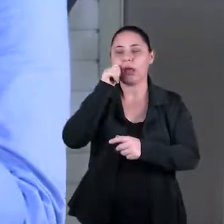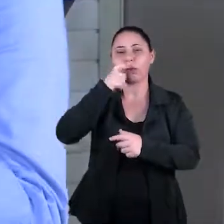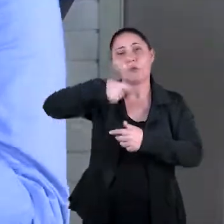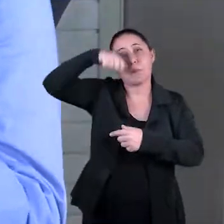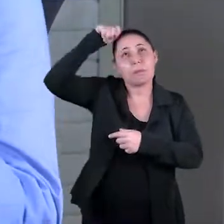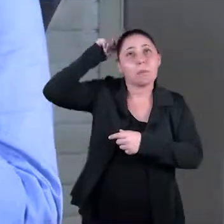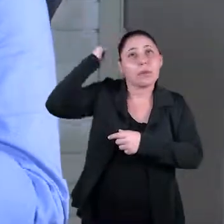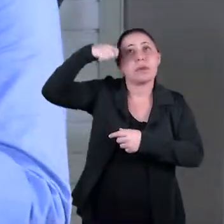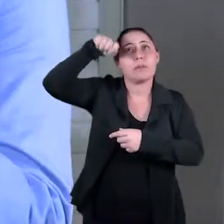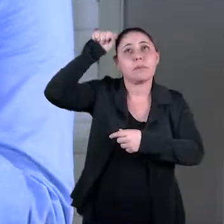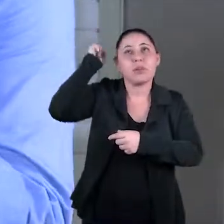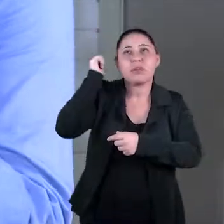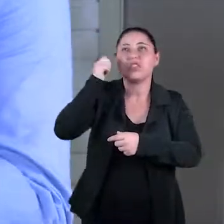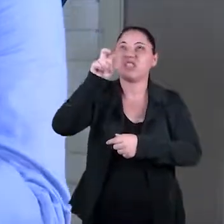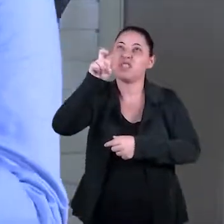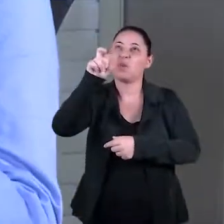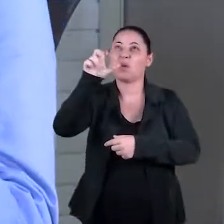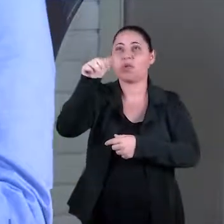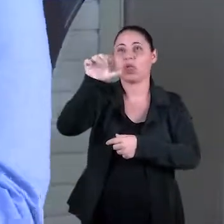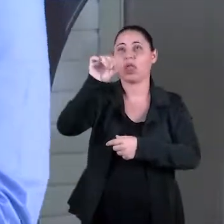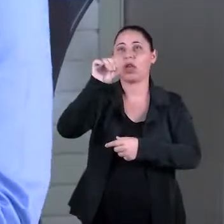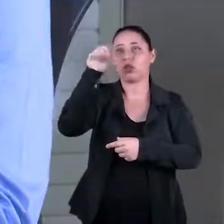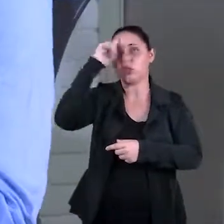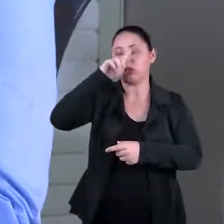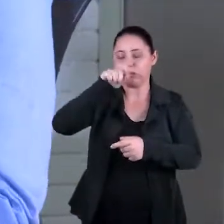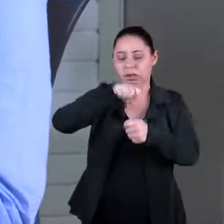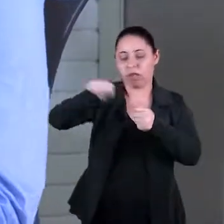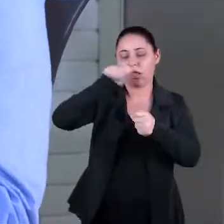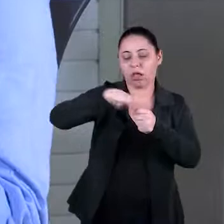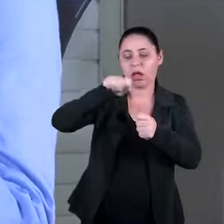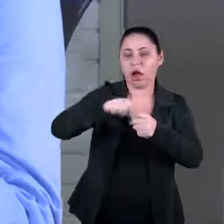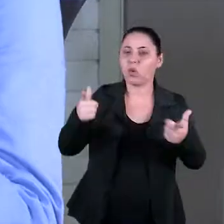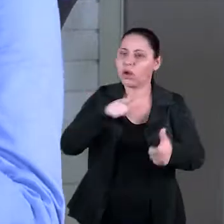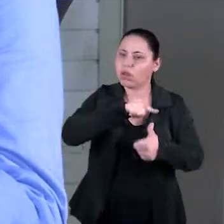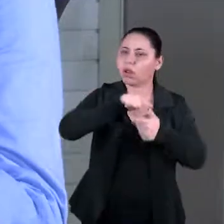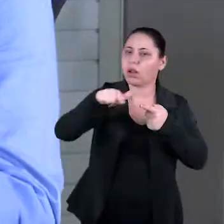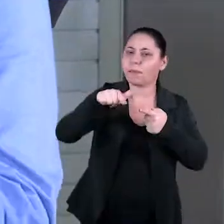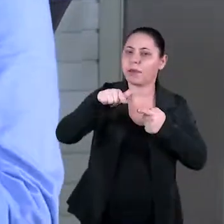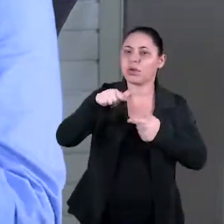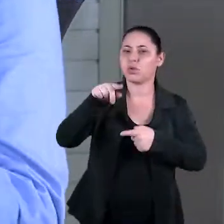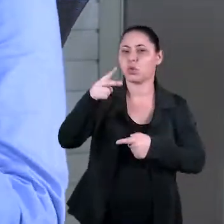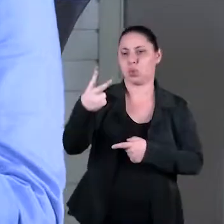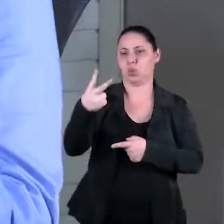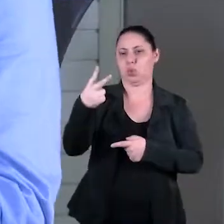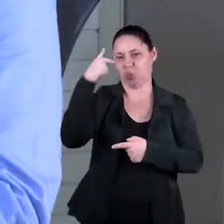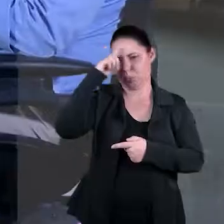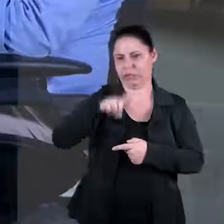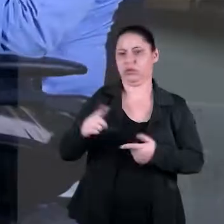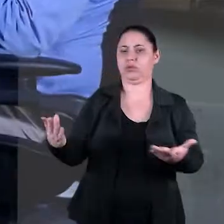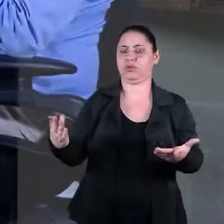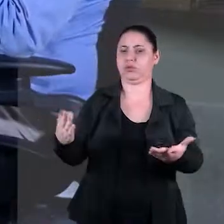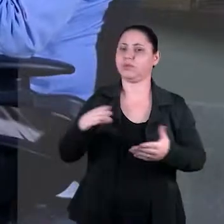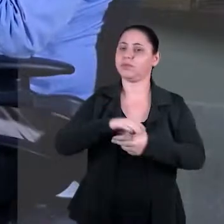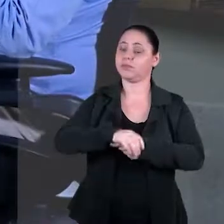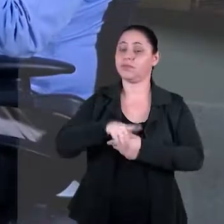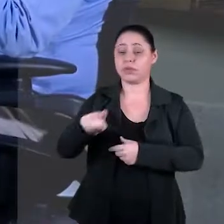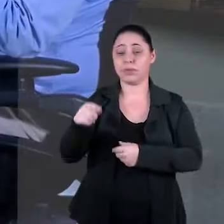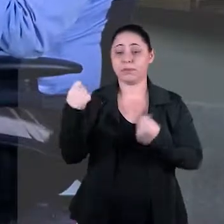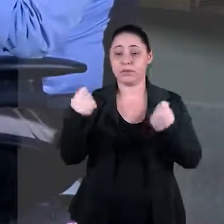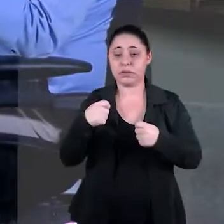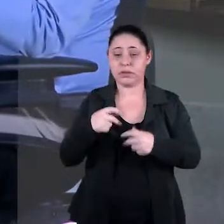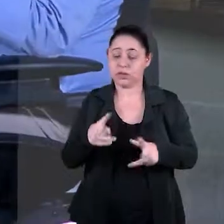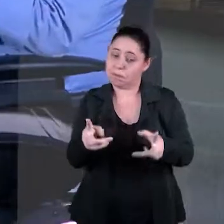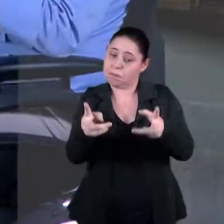limpava minha escova de cabelo a cada 5, 10 dias, agora eu estou tendo que limpar a cada 2 dias. Mais um sinal. Então assim, você